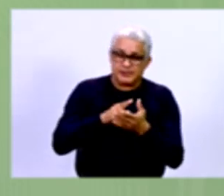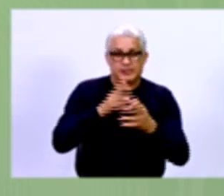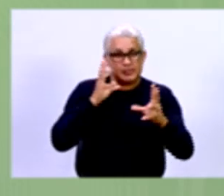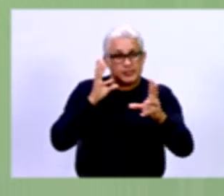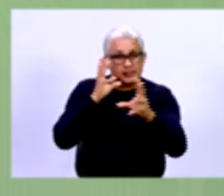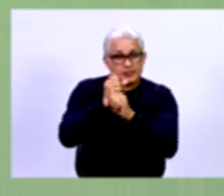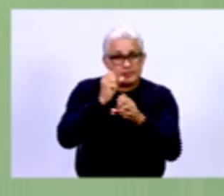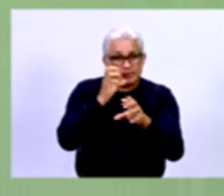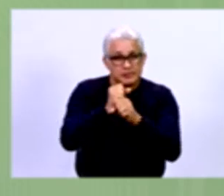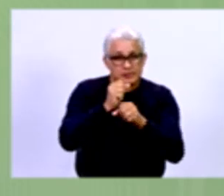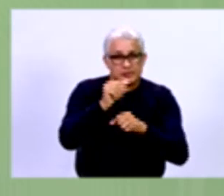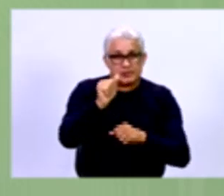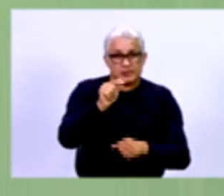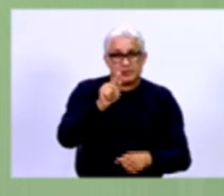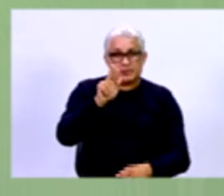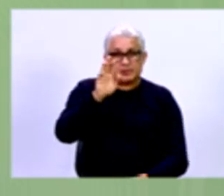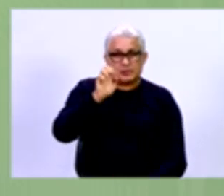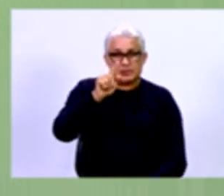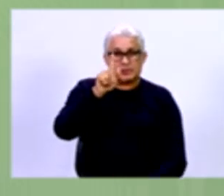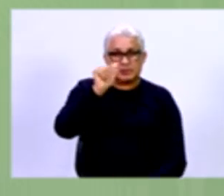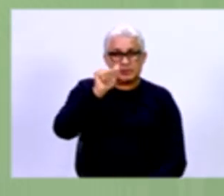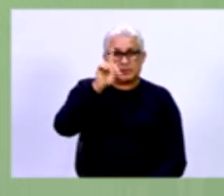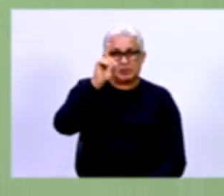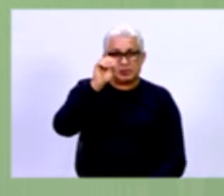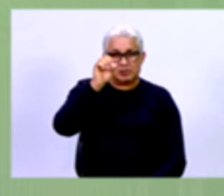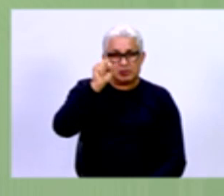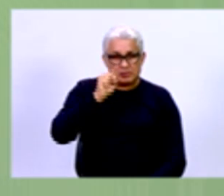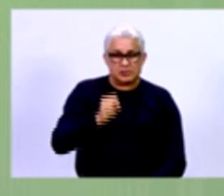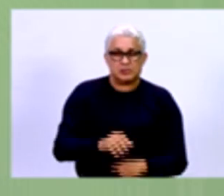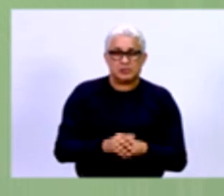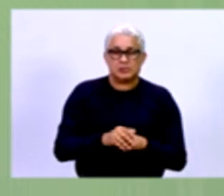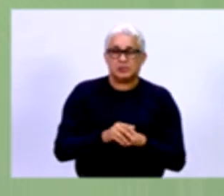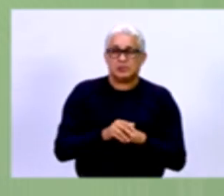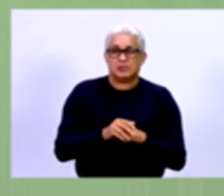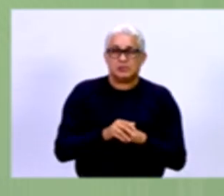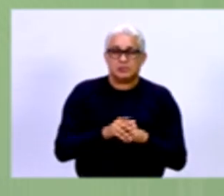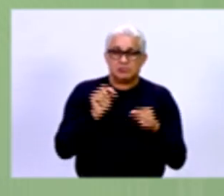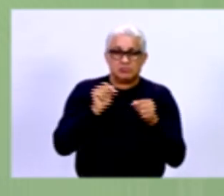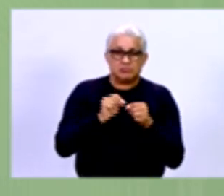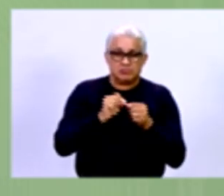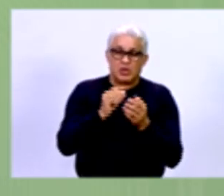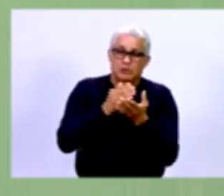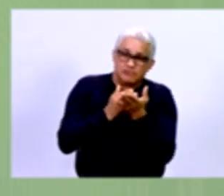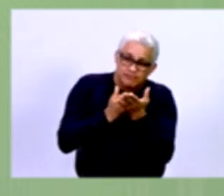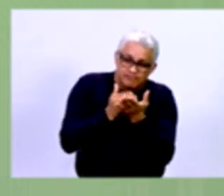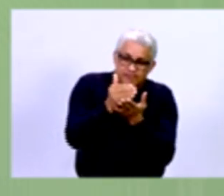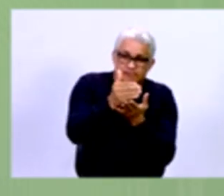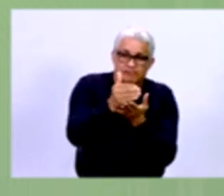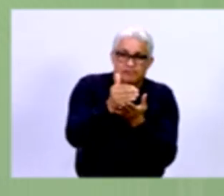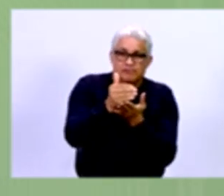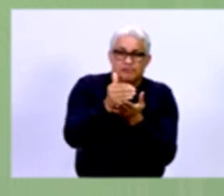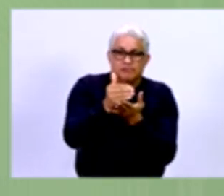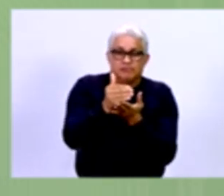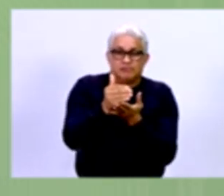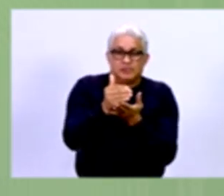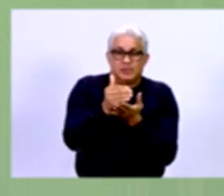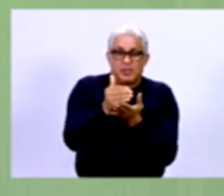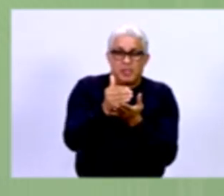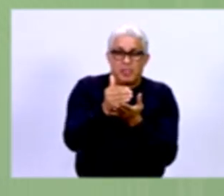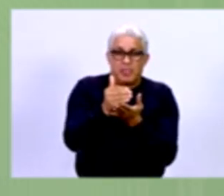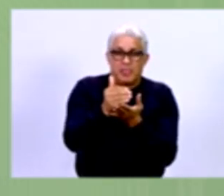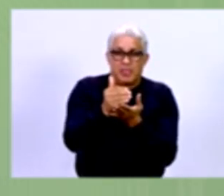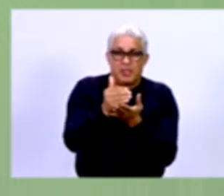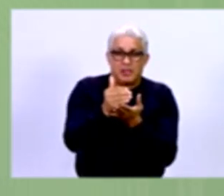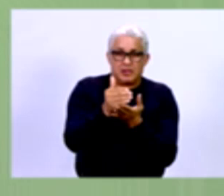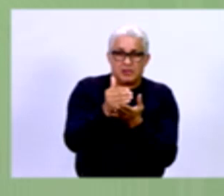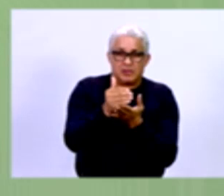os chamados agregados macroeconômicos, feito a partir da consideração ou